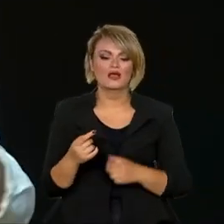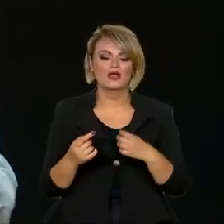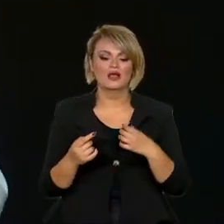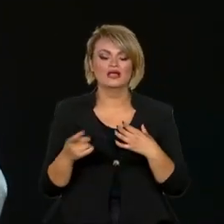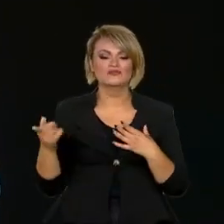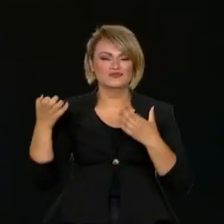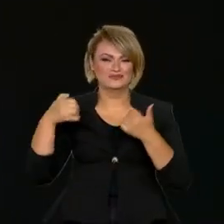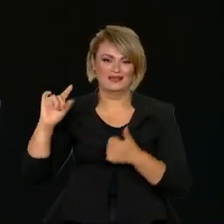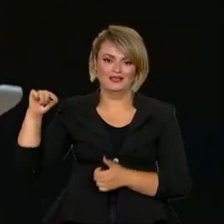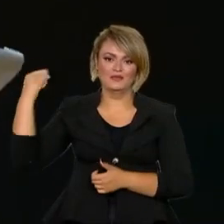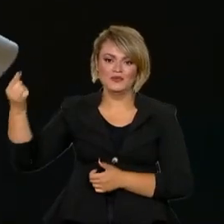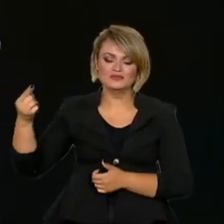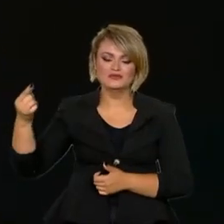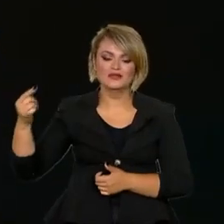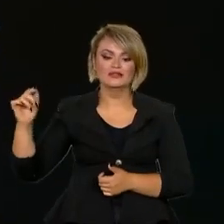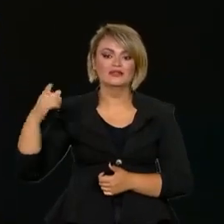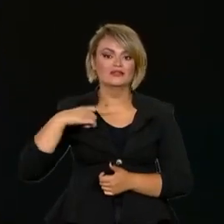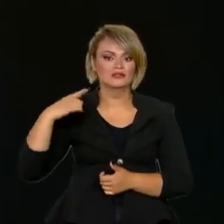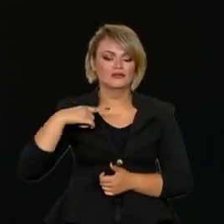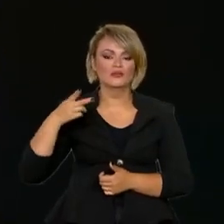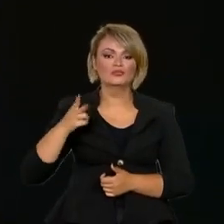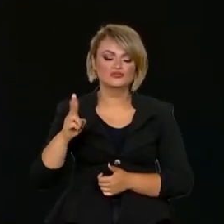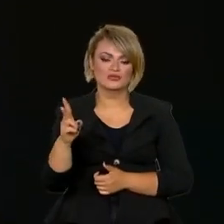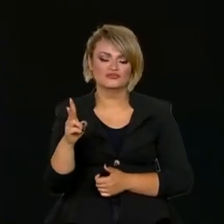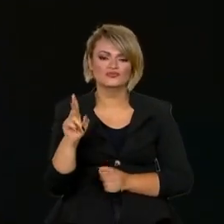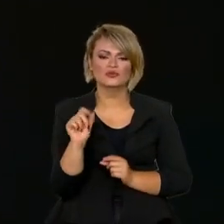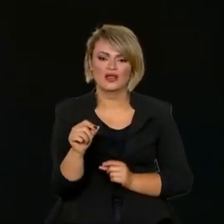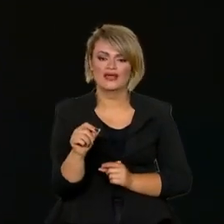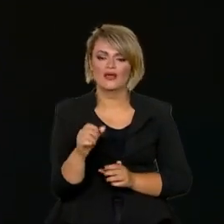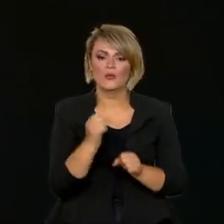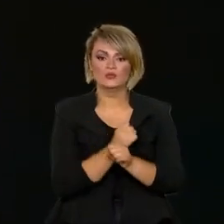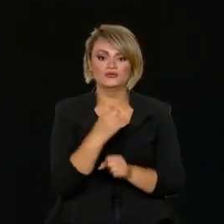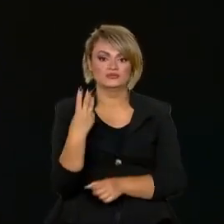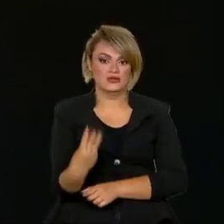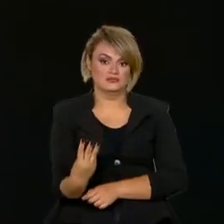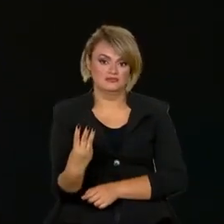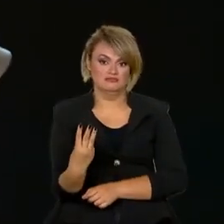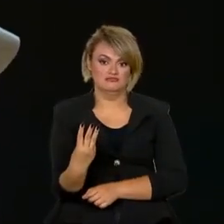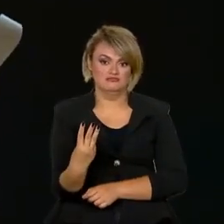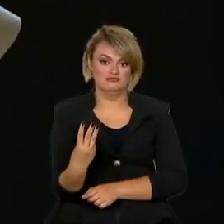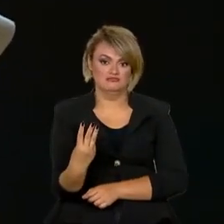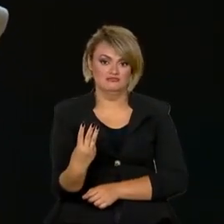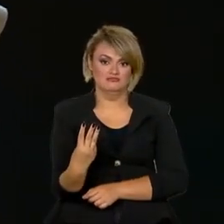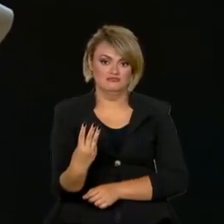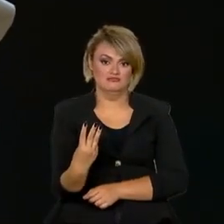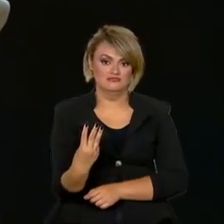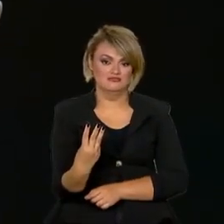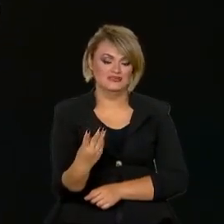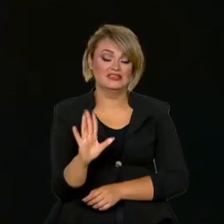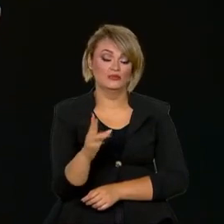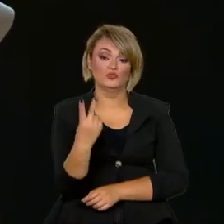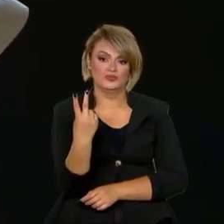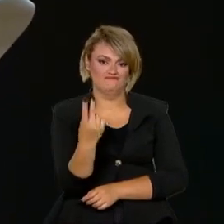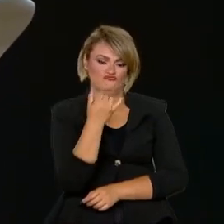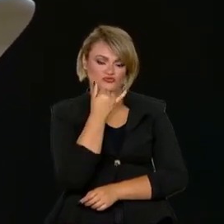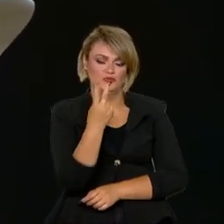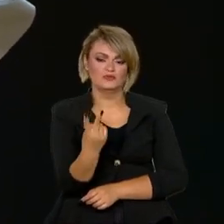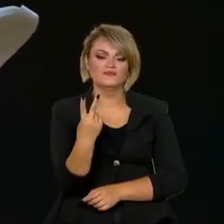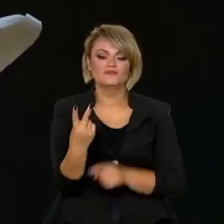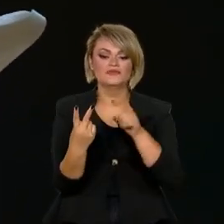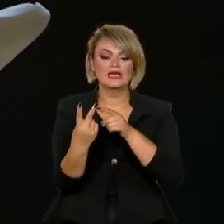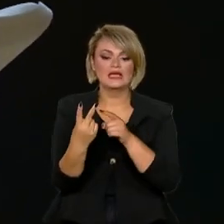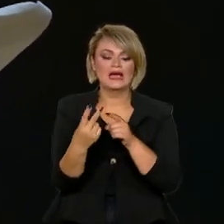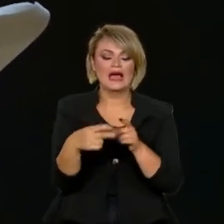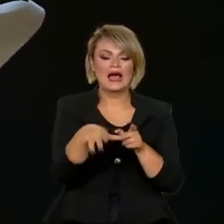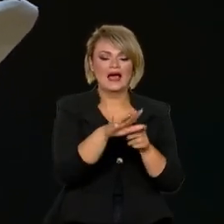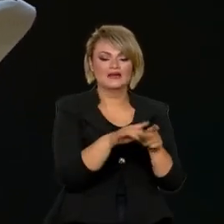mais lá no final, mas nós temos a continuidade aqui de três obras, duas obras, na verdade, esgotamento sanitário